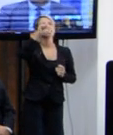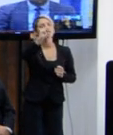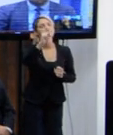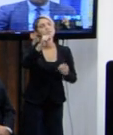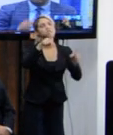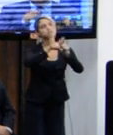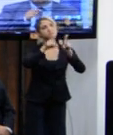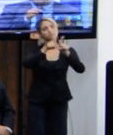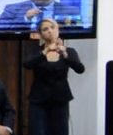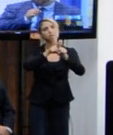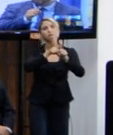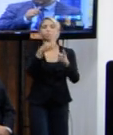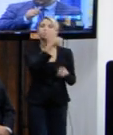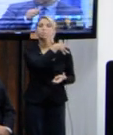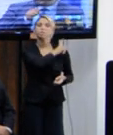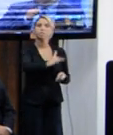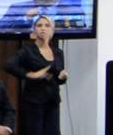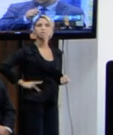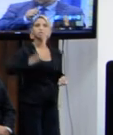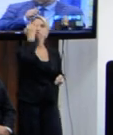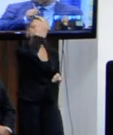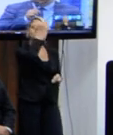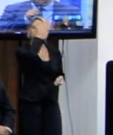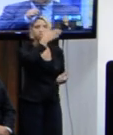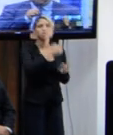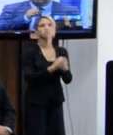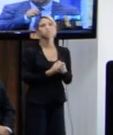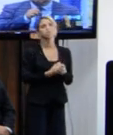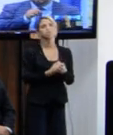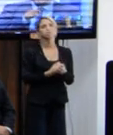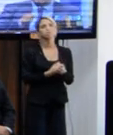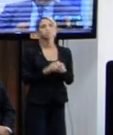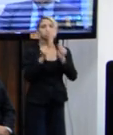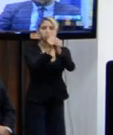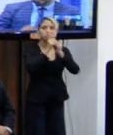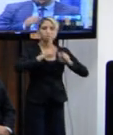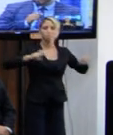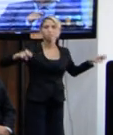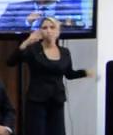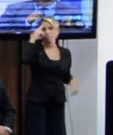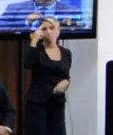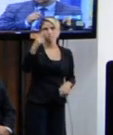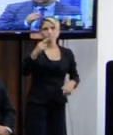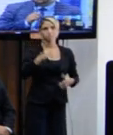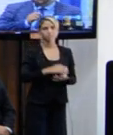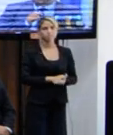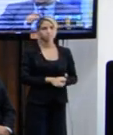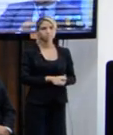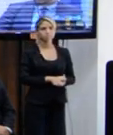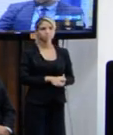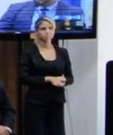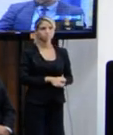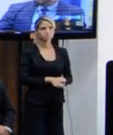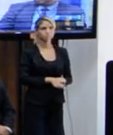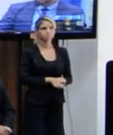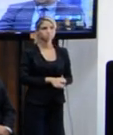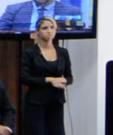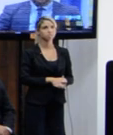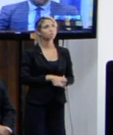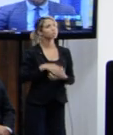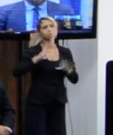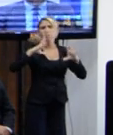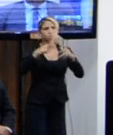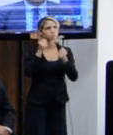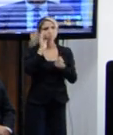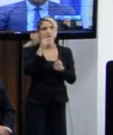na pessoa de quem cumprimento toda a nova mesa diretora. Falar depois é um pouco complicado, porque todo mundo